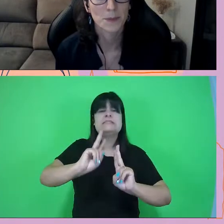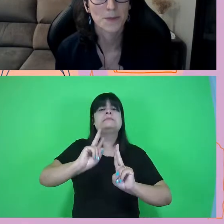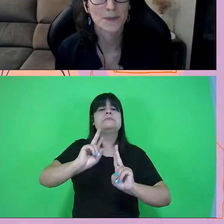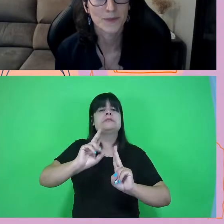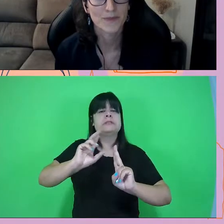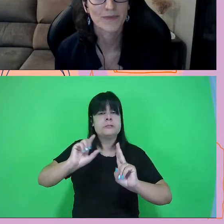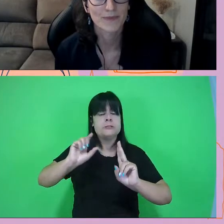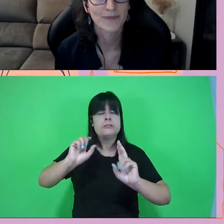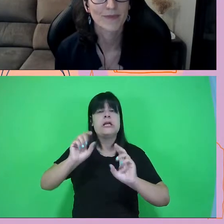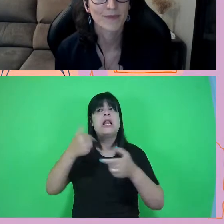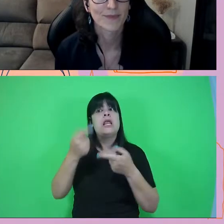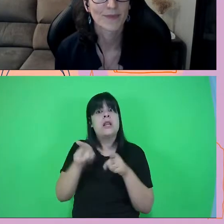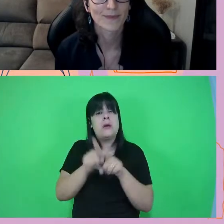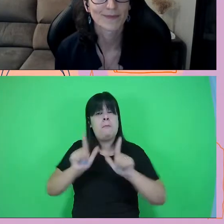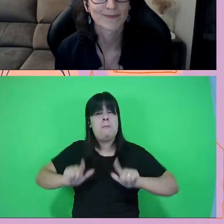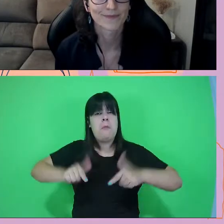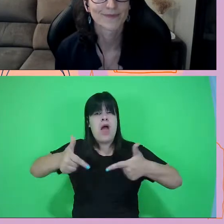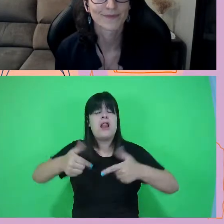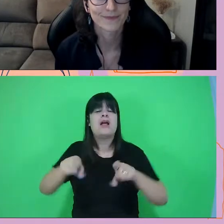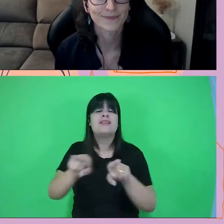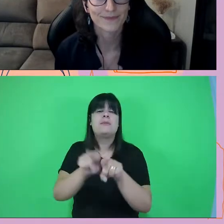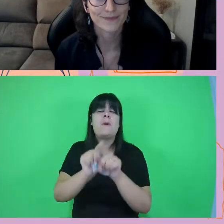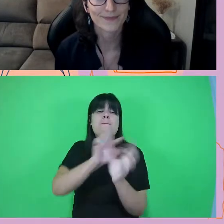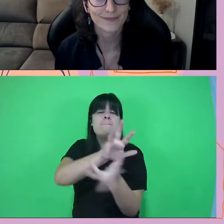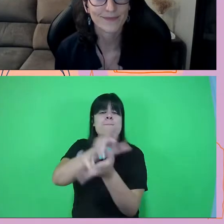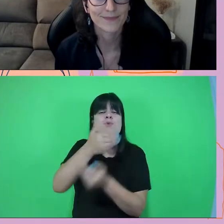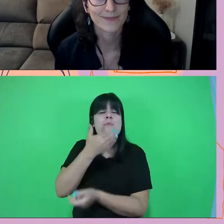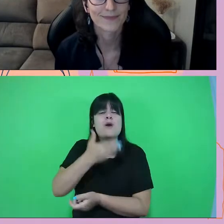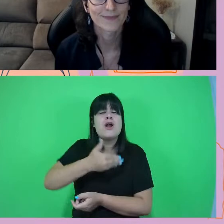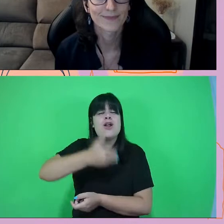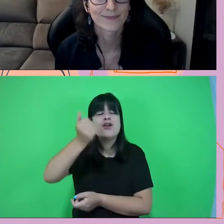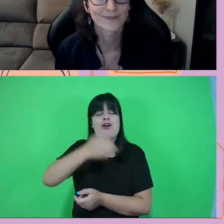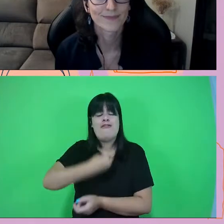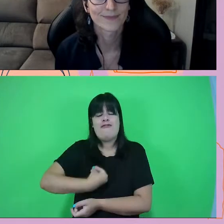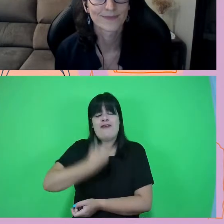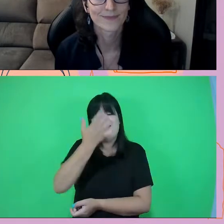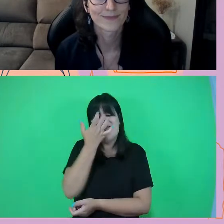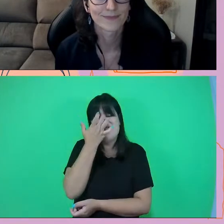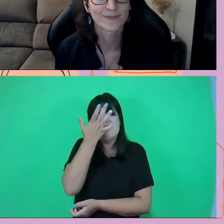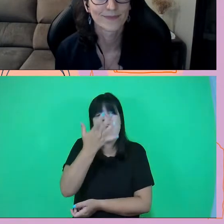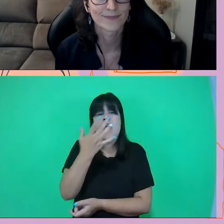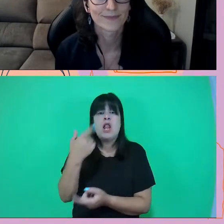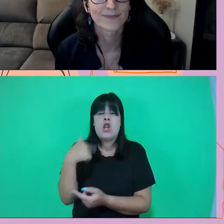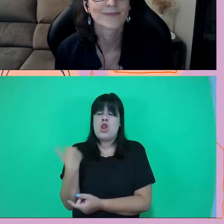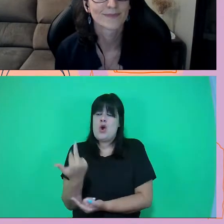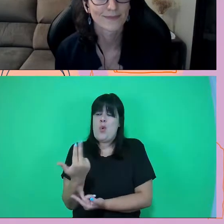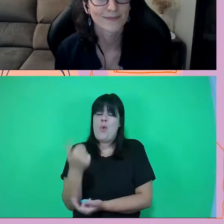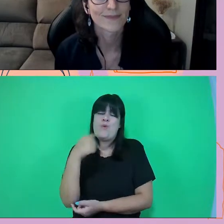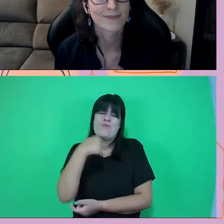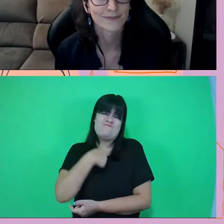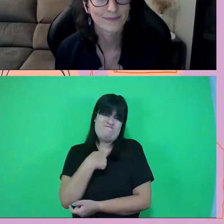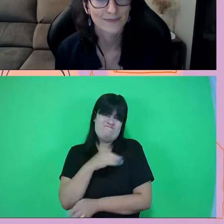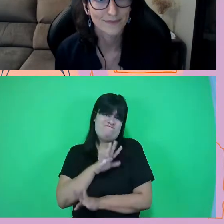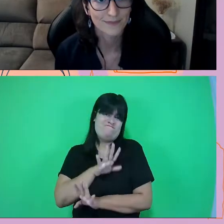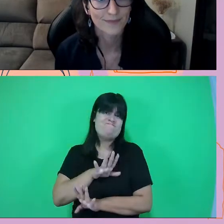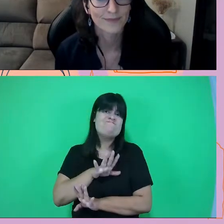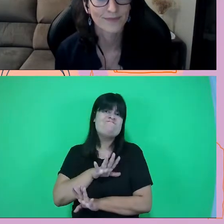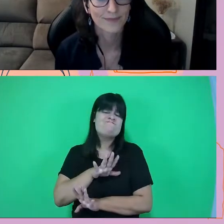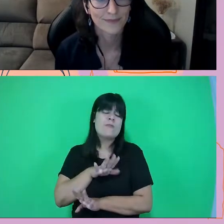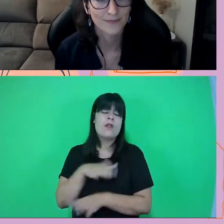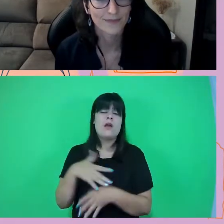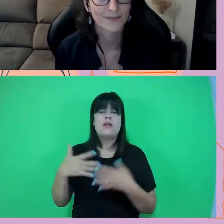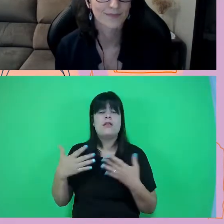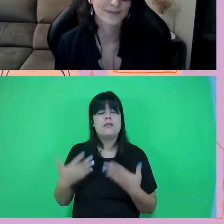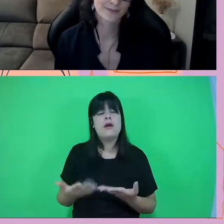mundo melhor e mais fácil de se viver para mulheres como eu, né? Então,